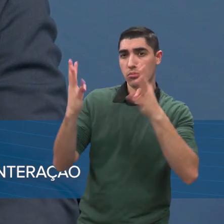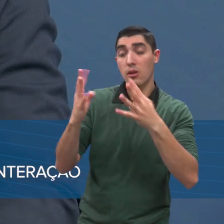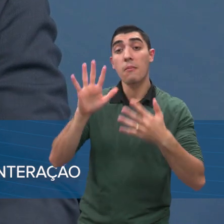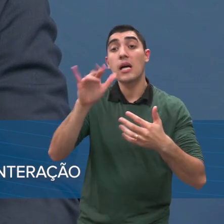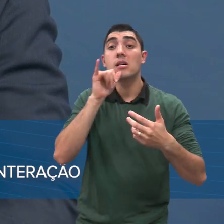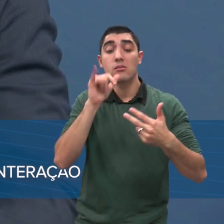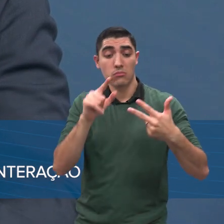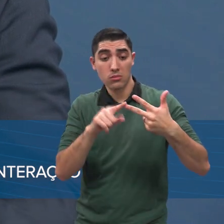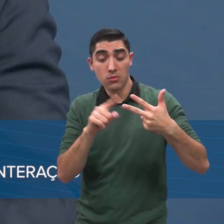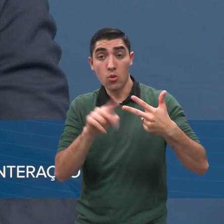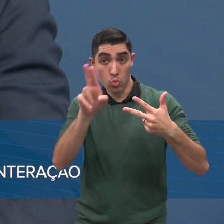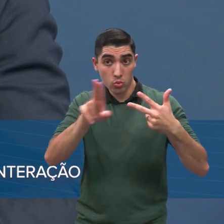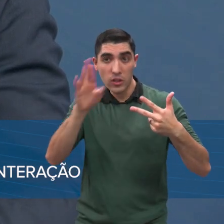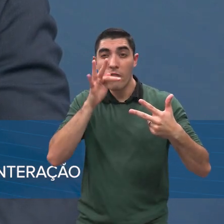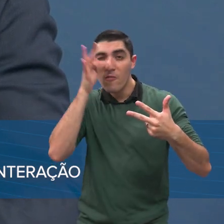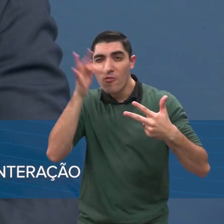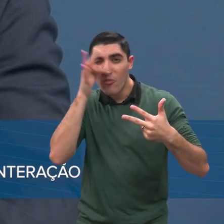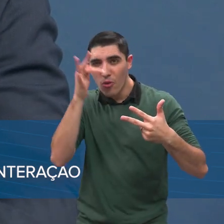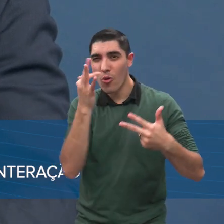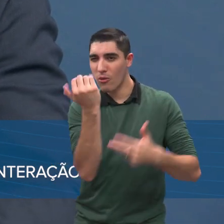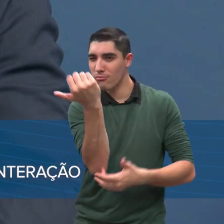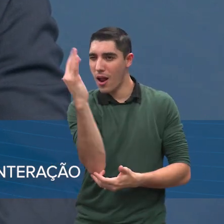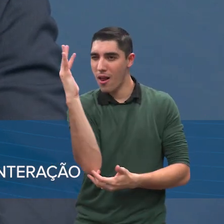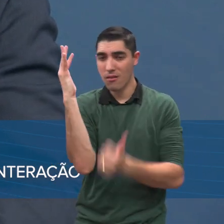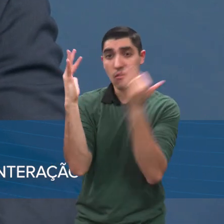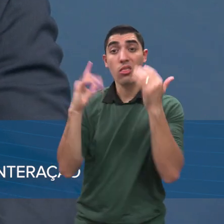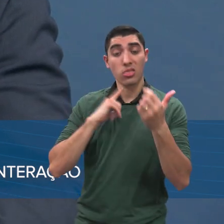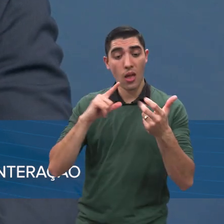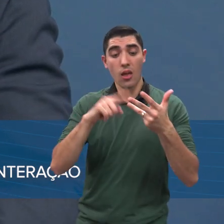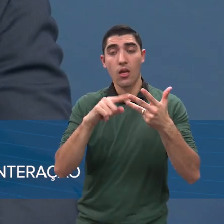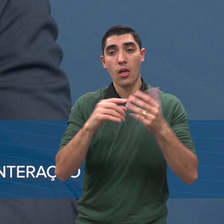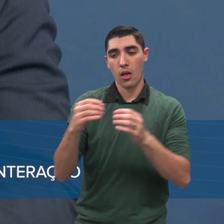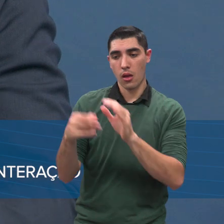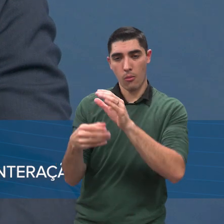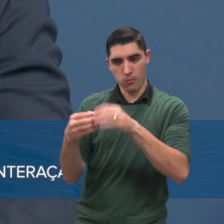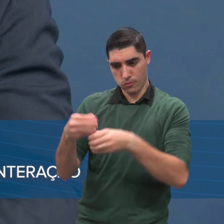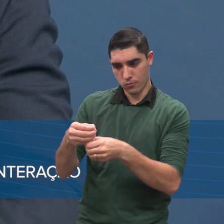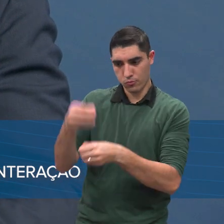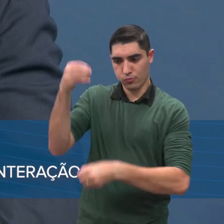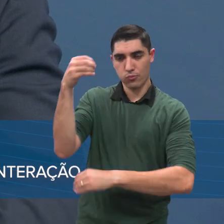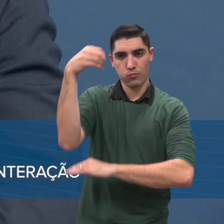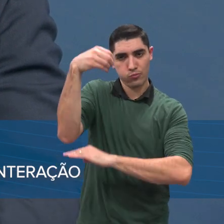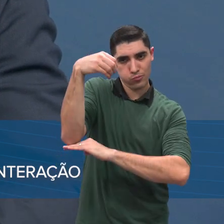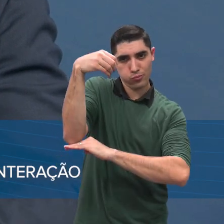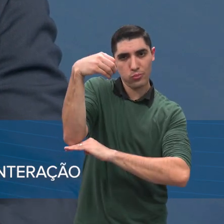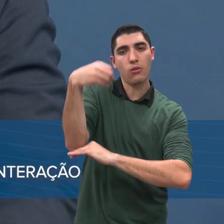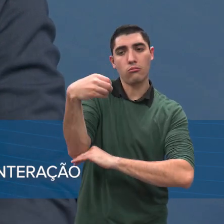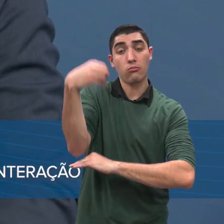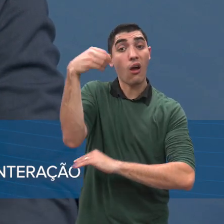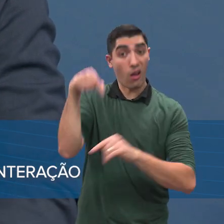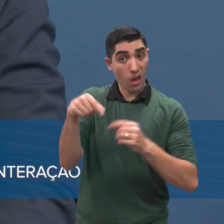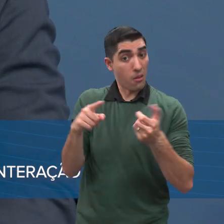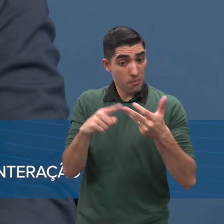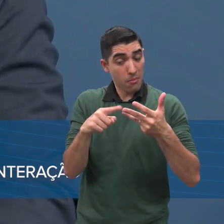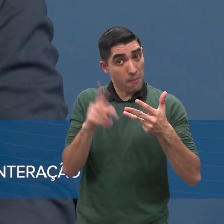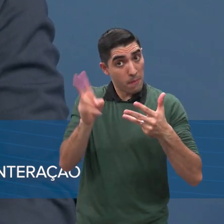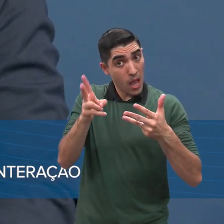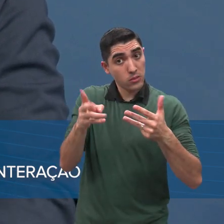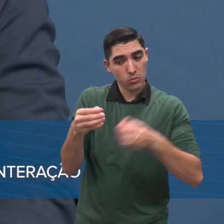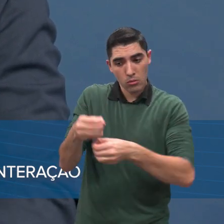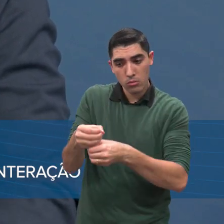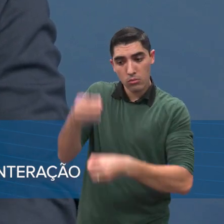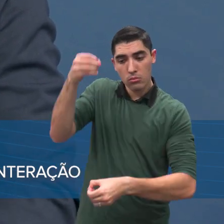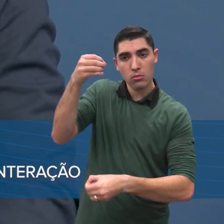mas se você fizer vegetação, tem muitos tipos de bambu, tem um que chama bambuzinho, né? Mas o próprio